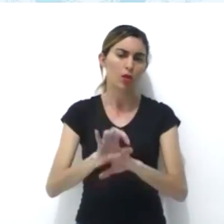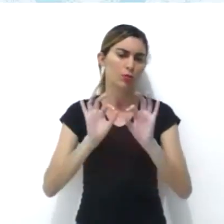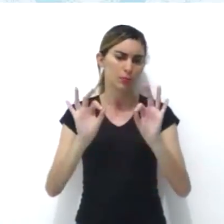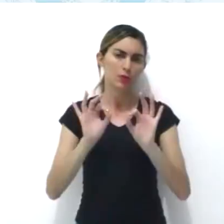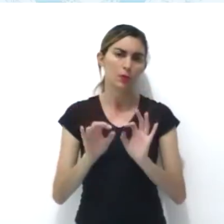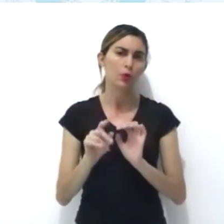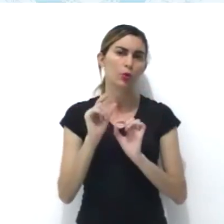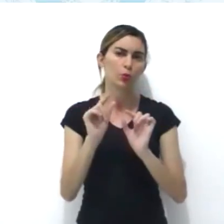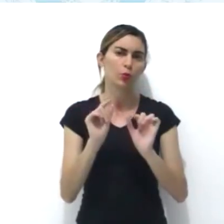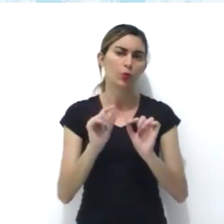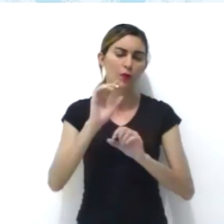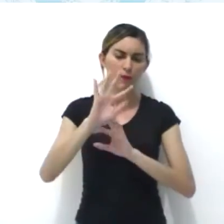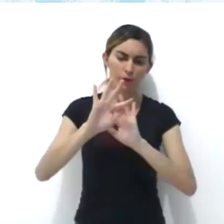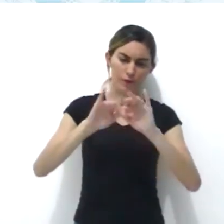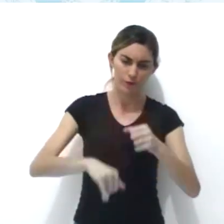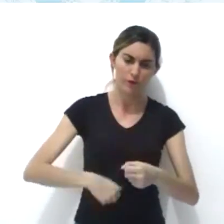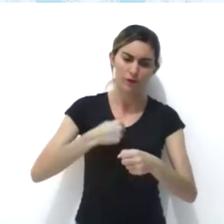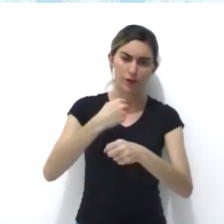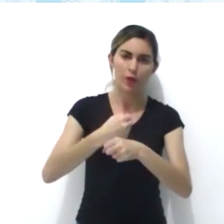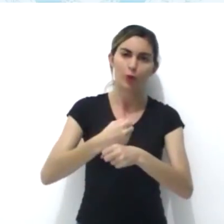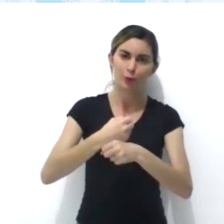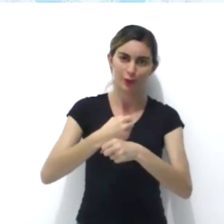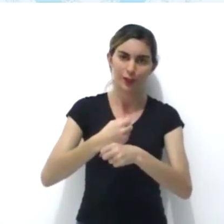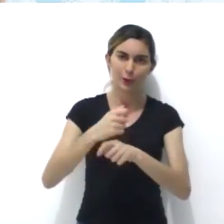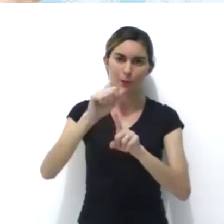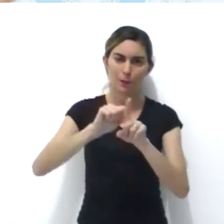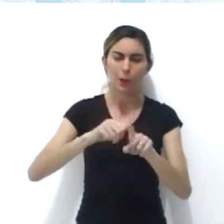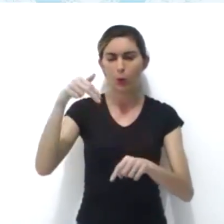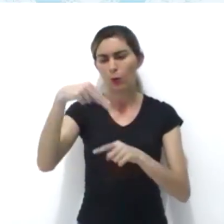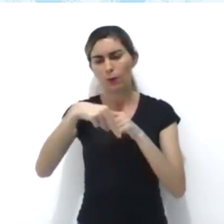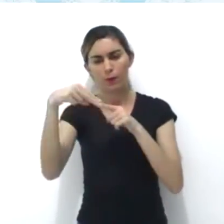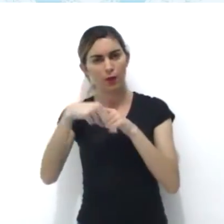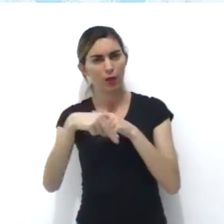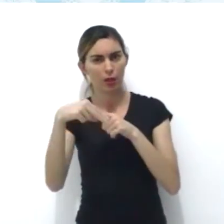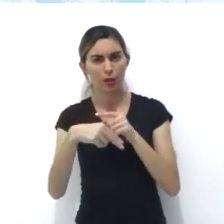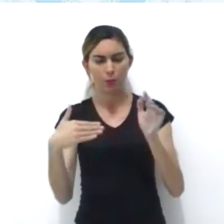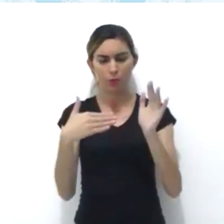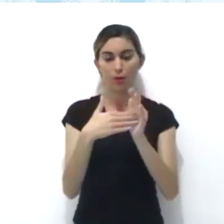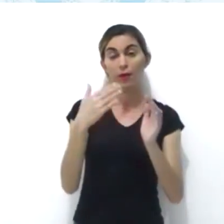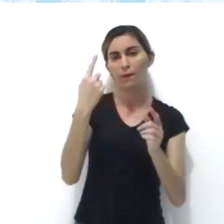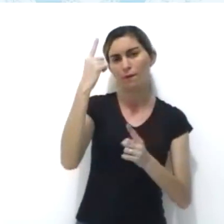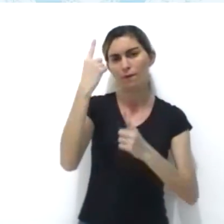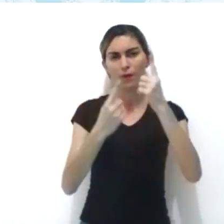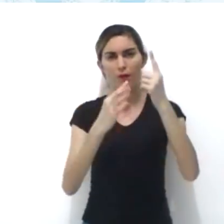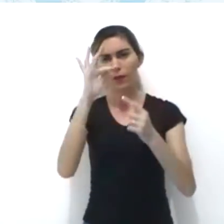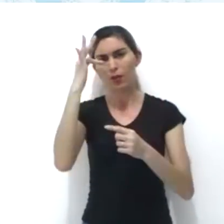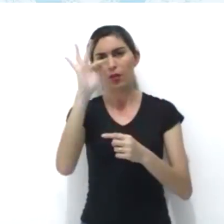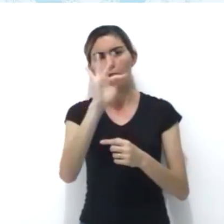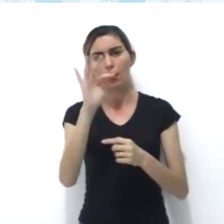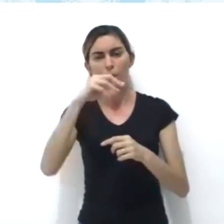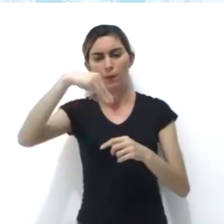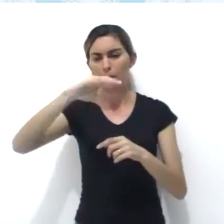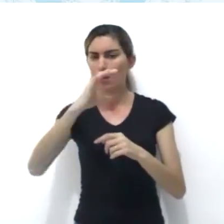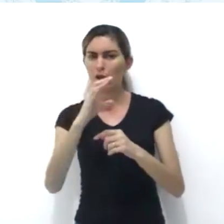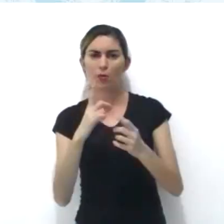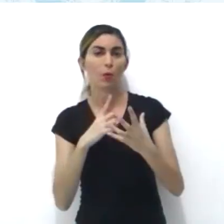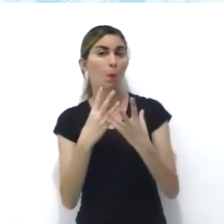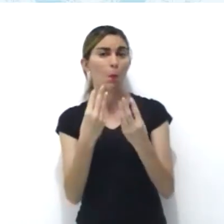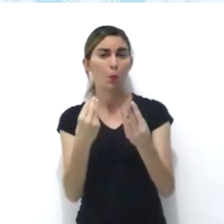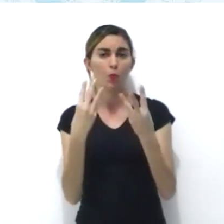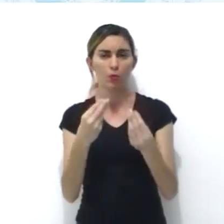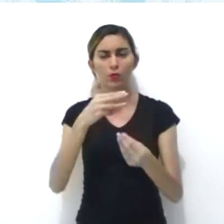estado, especialmente ali, ó, final de ano, né, os meses de novembro até fevereiro, março,